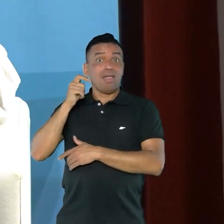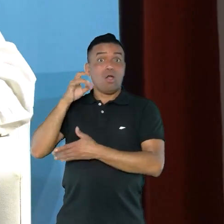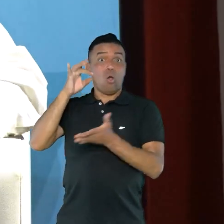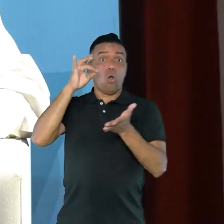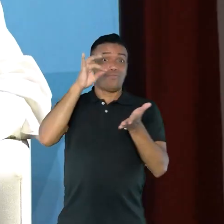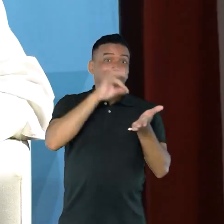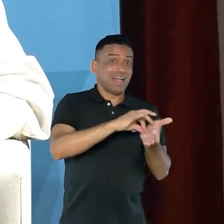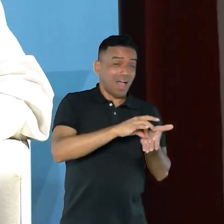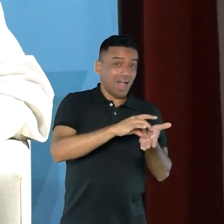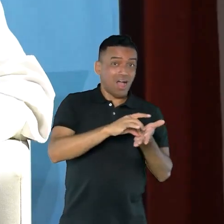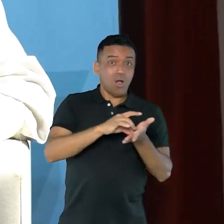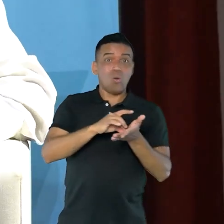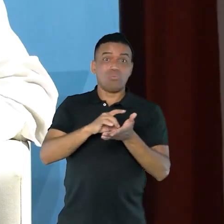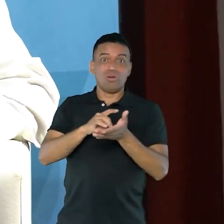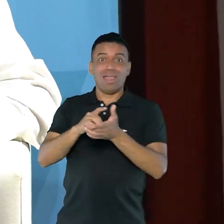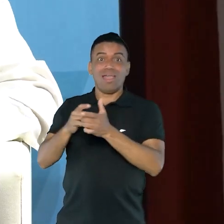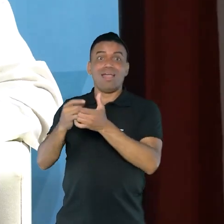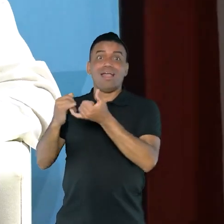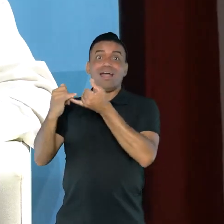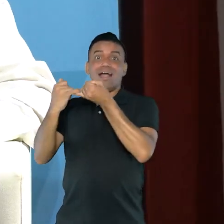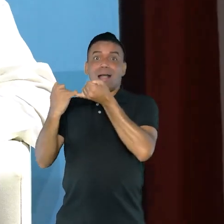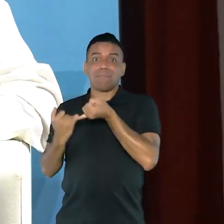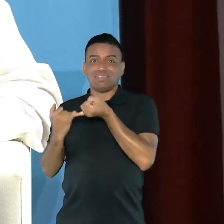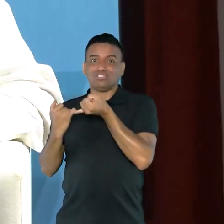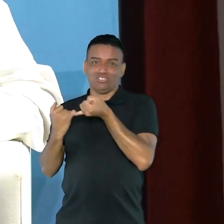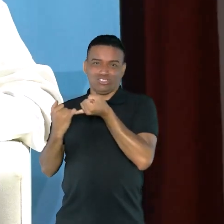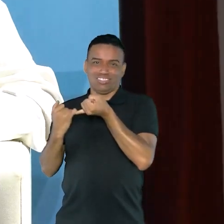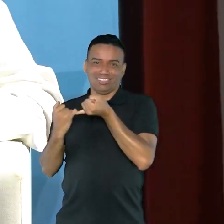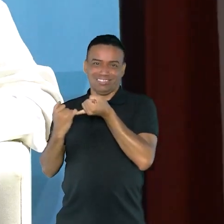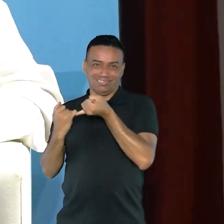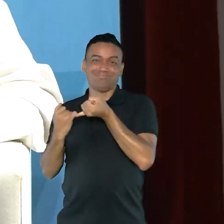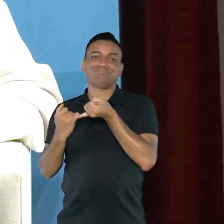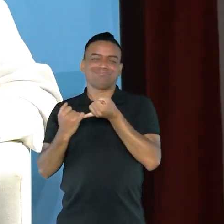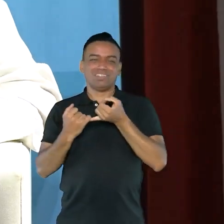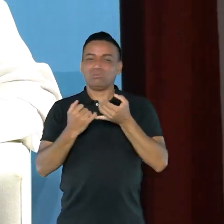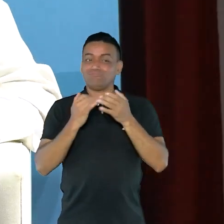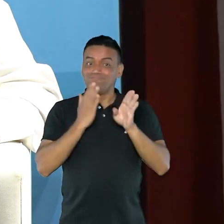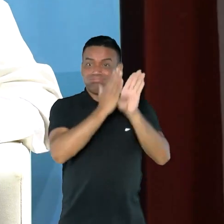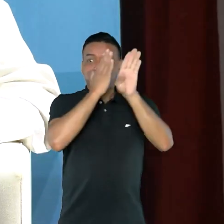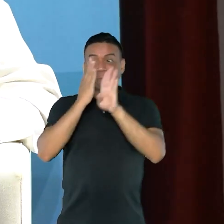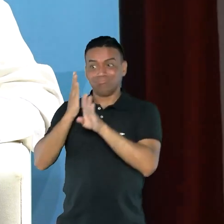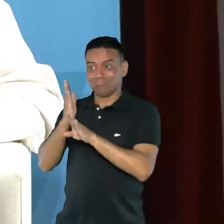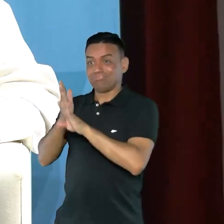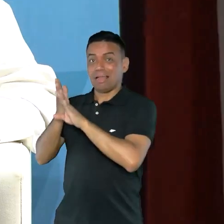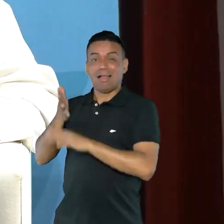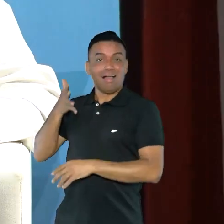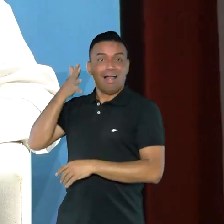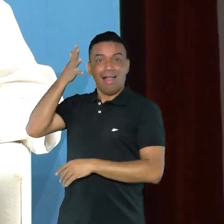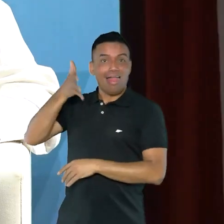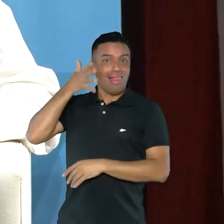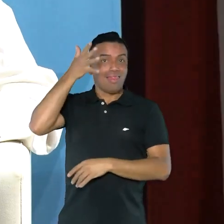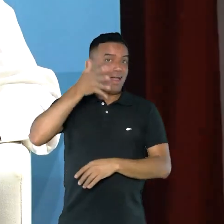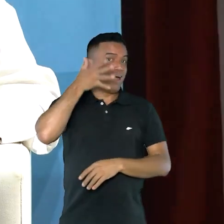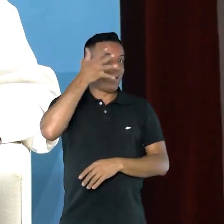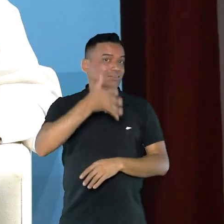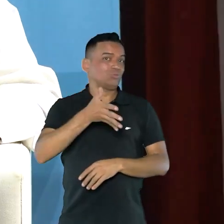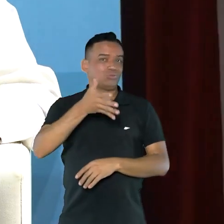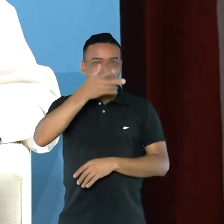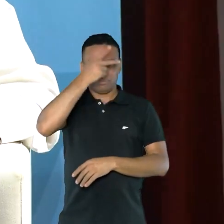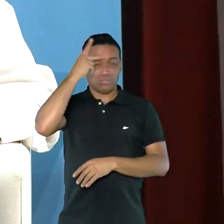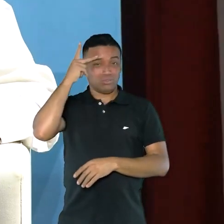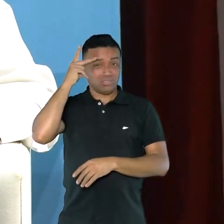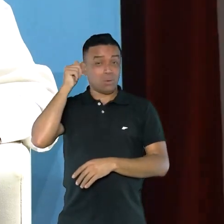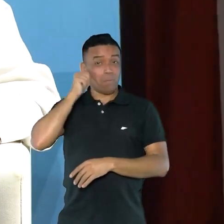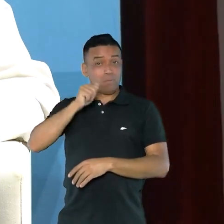oficial. E aí é muito impactante ver assim, os relatos, porque tanto as